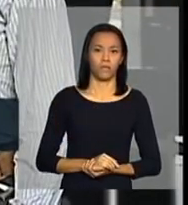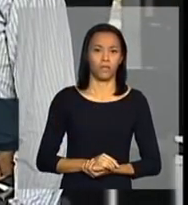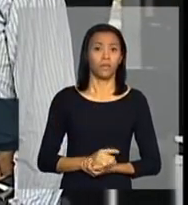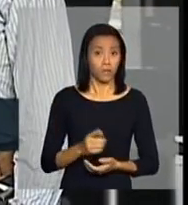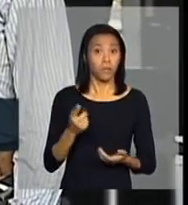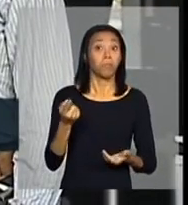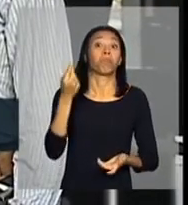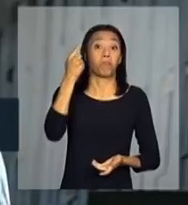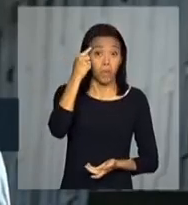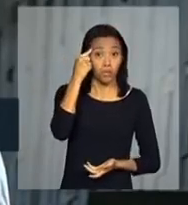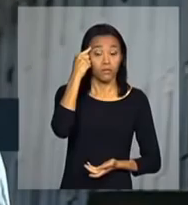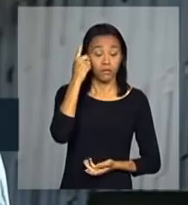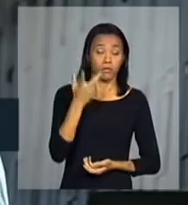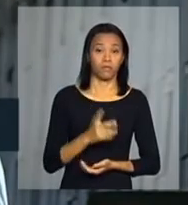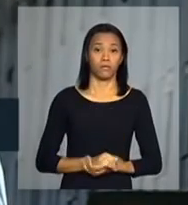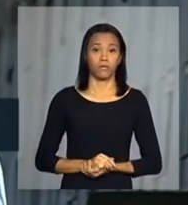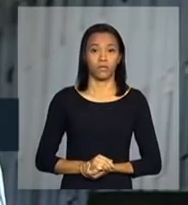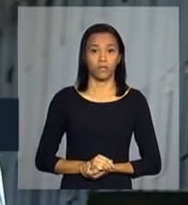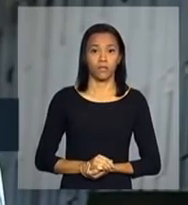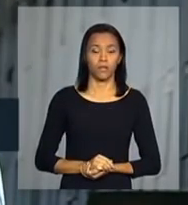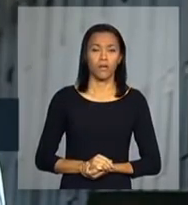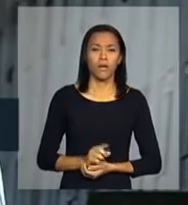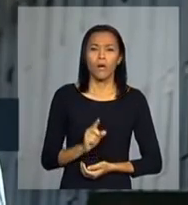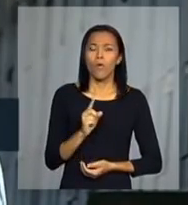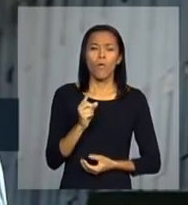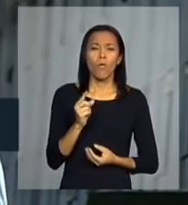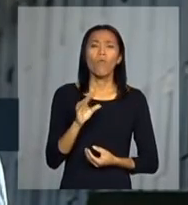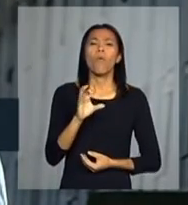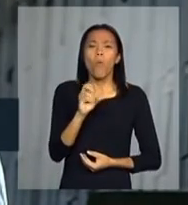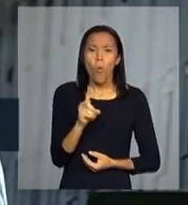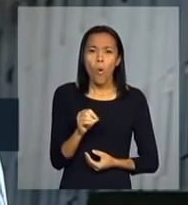pensam que uma maneira correta,